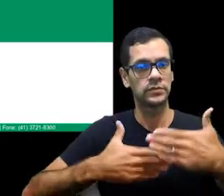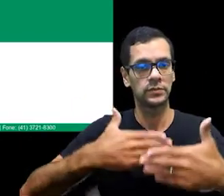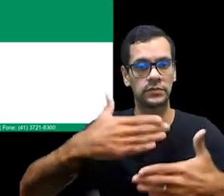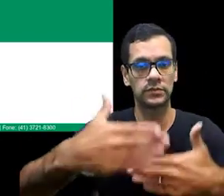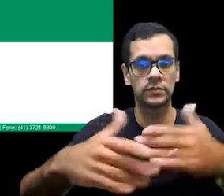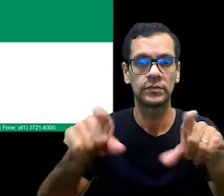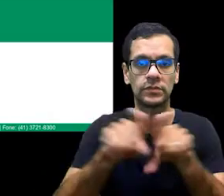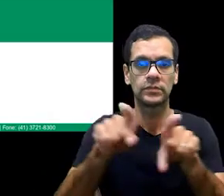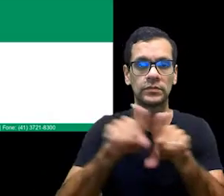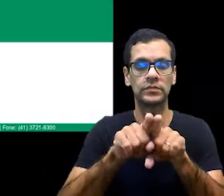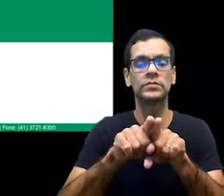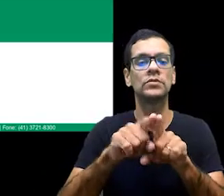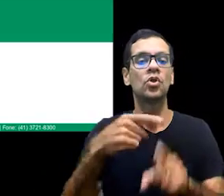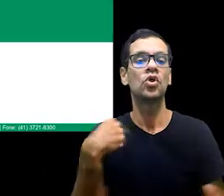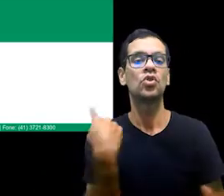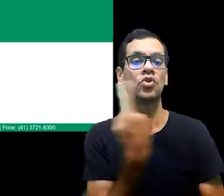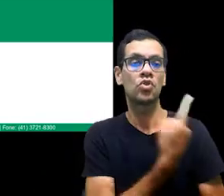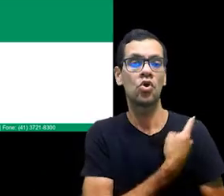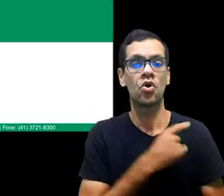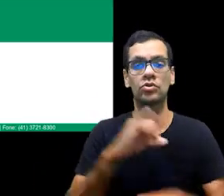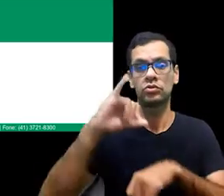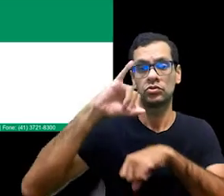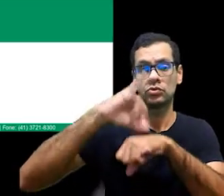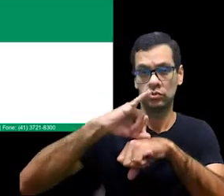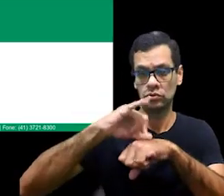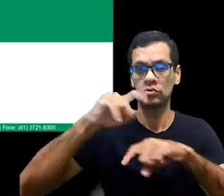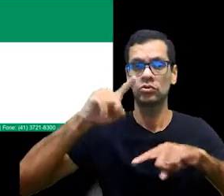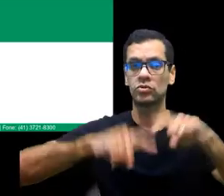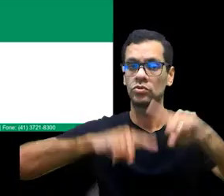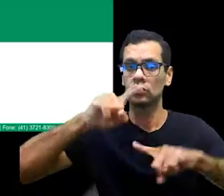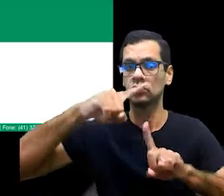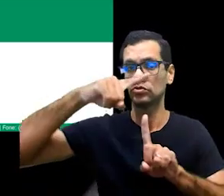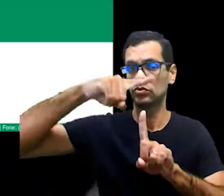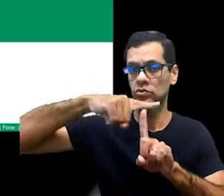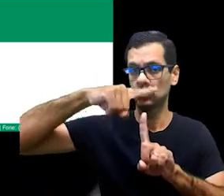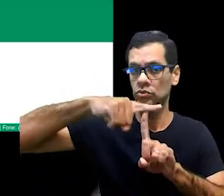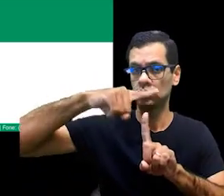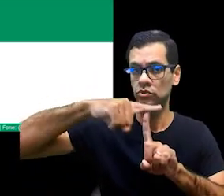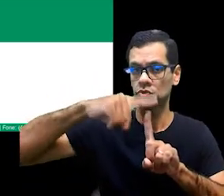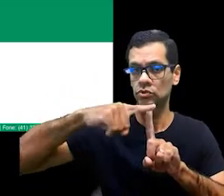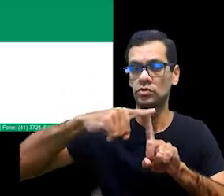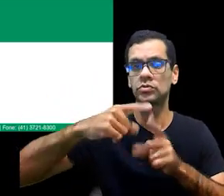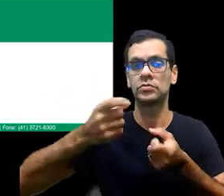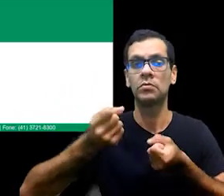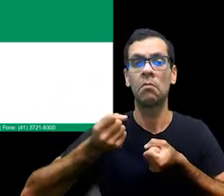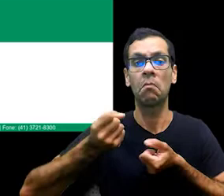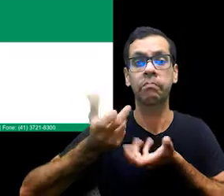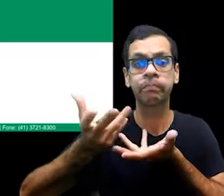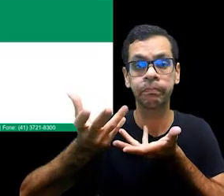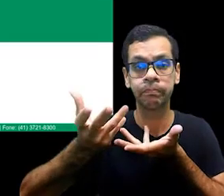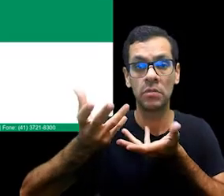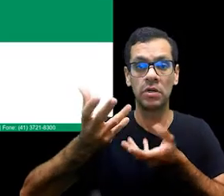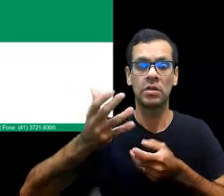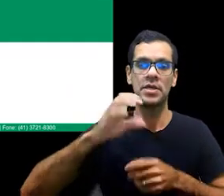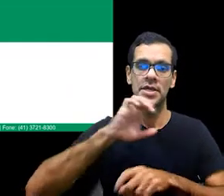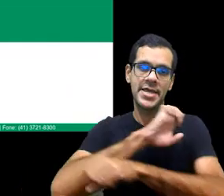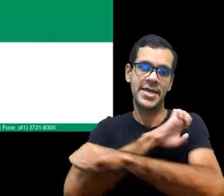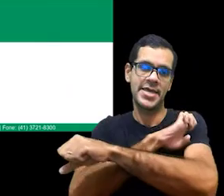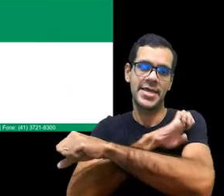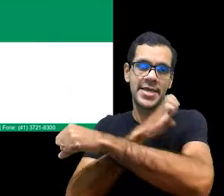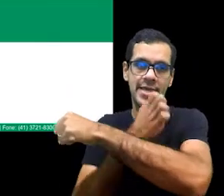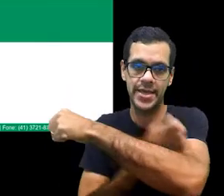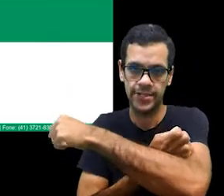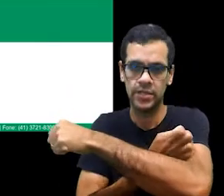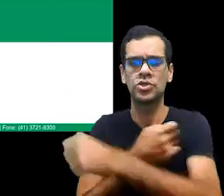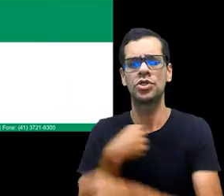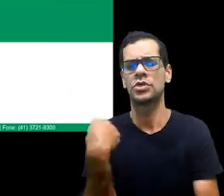manterem. Então nós somos um objeto, nós somos um tipo de objeto que produz energia constantemente. Nós só